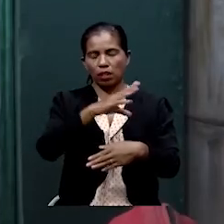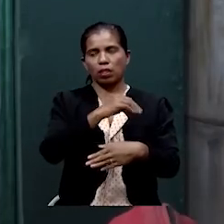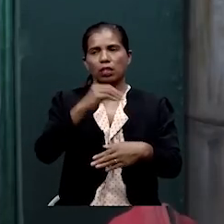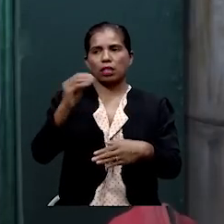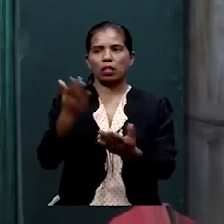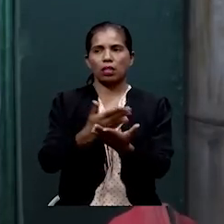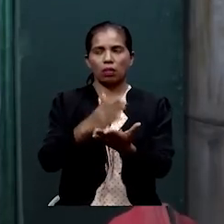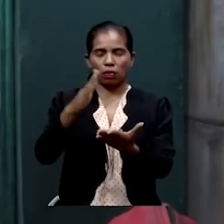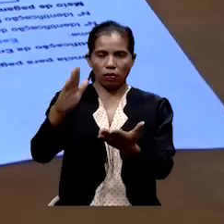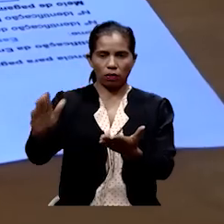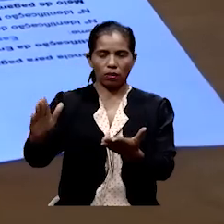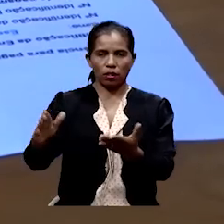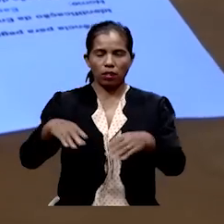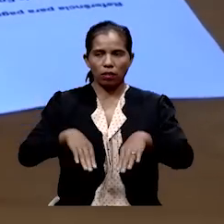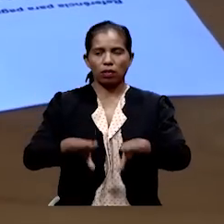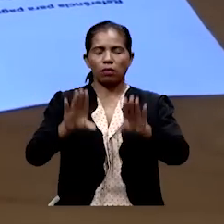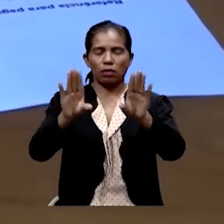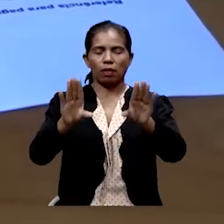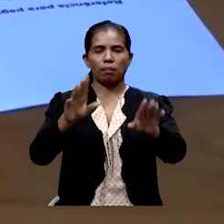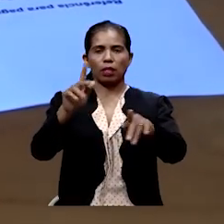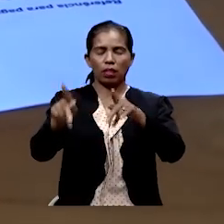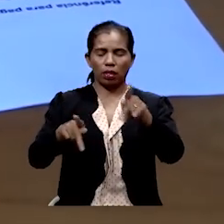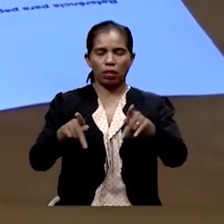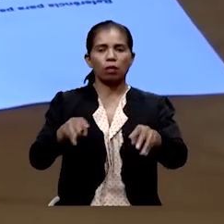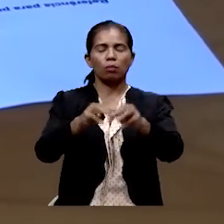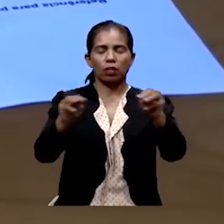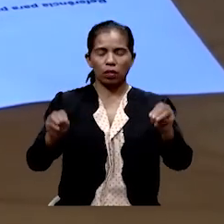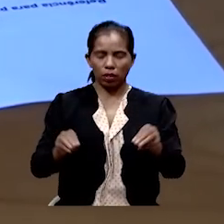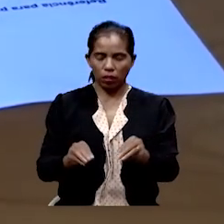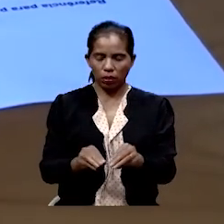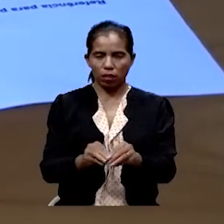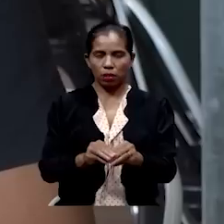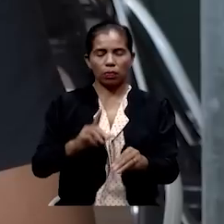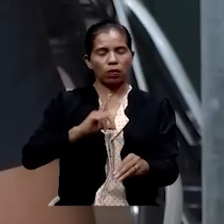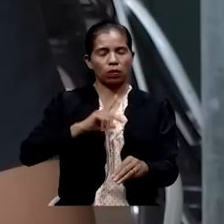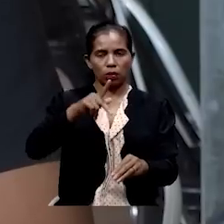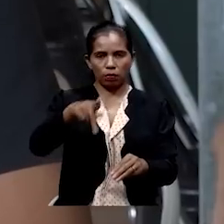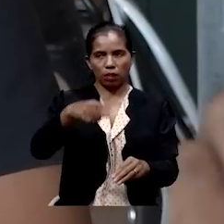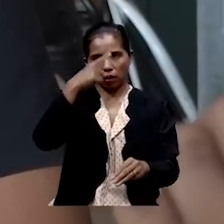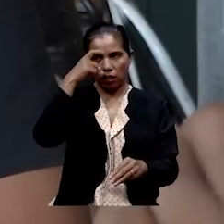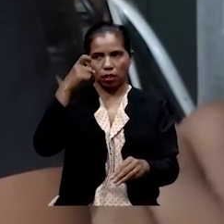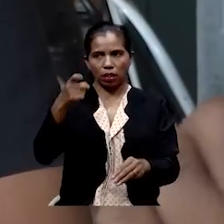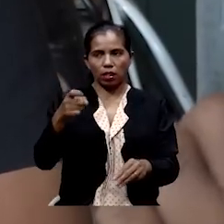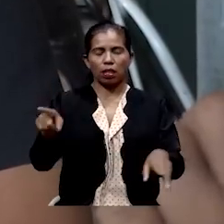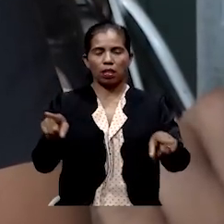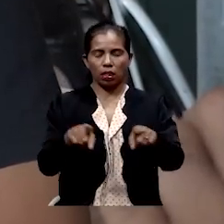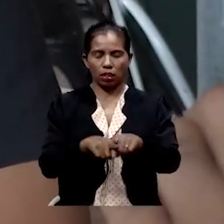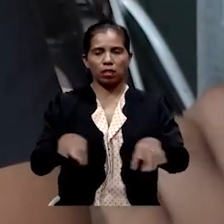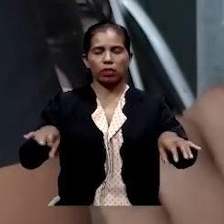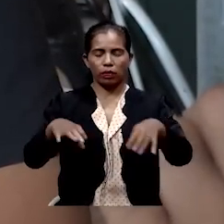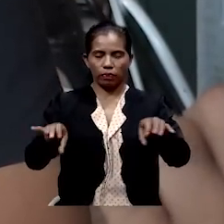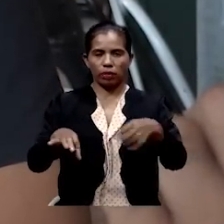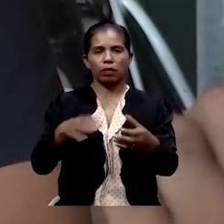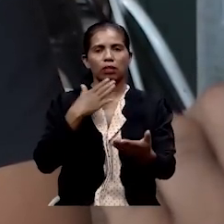Sosa Redi, o di famba pescador Sira ia municipio Lauteng, tamba considera idane hanes san servisu idane